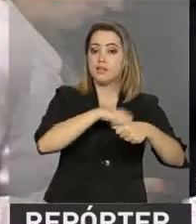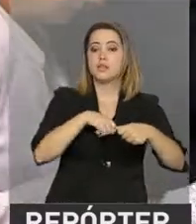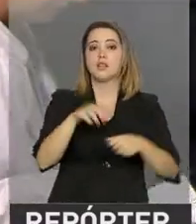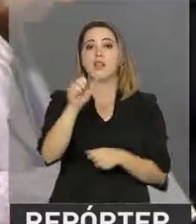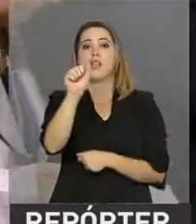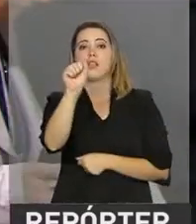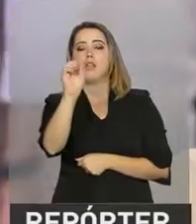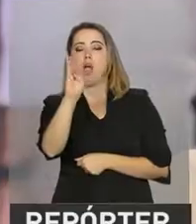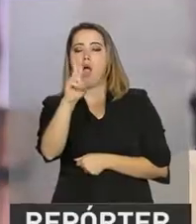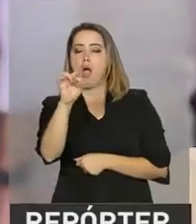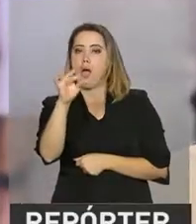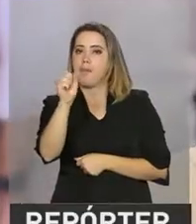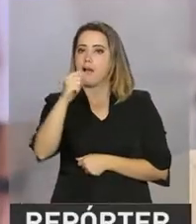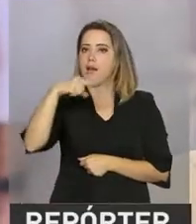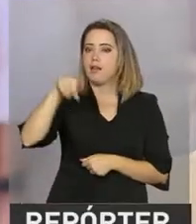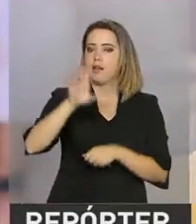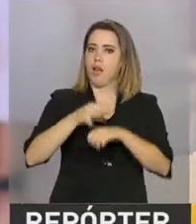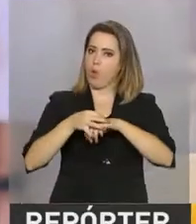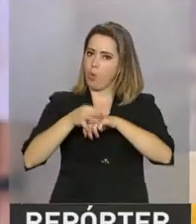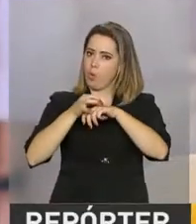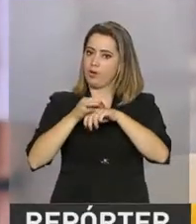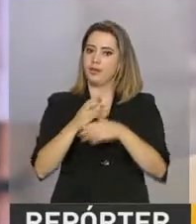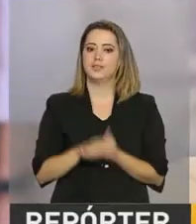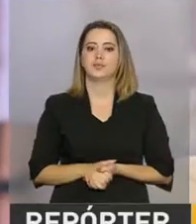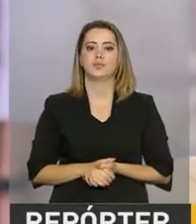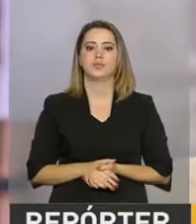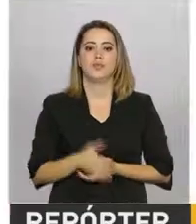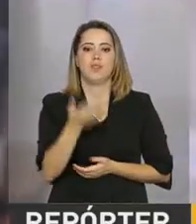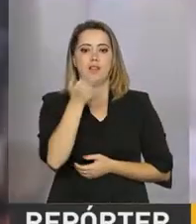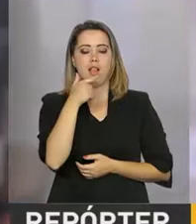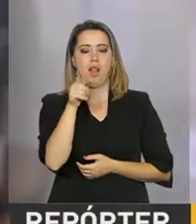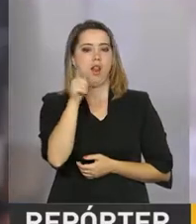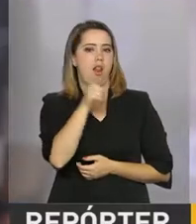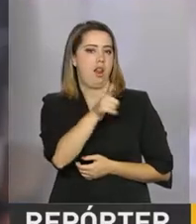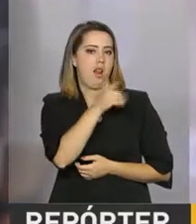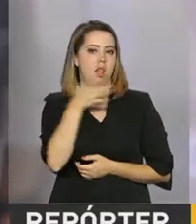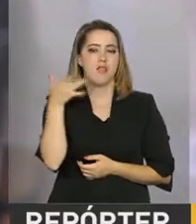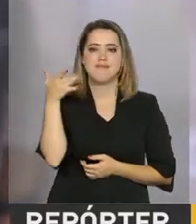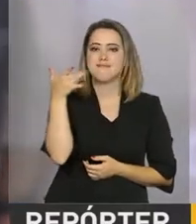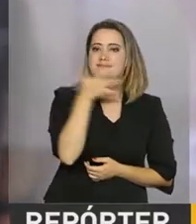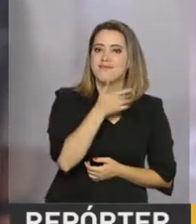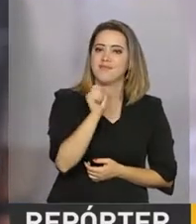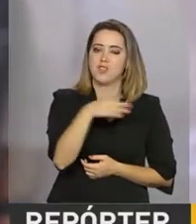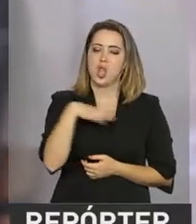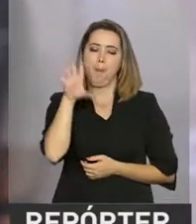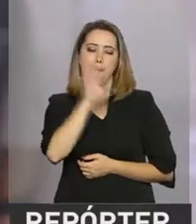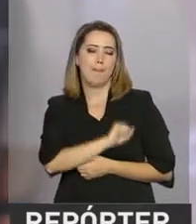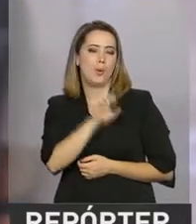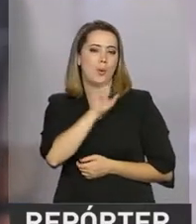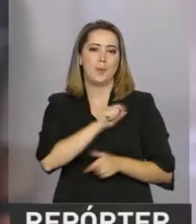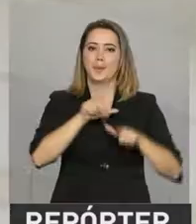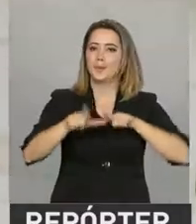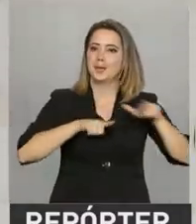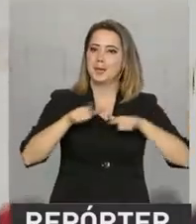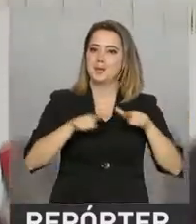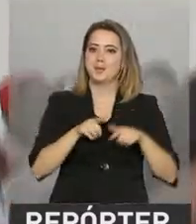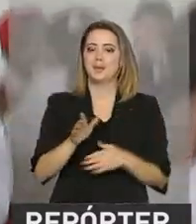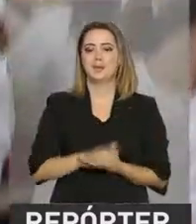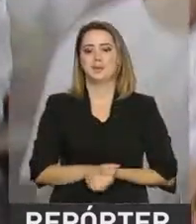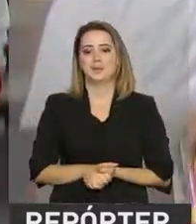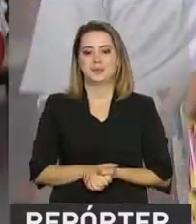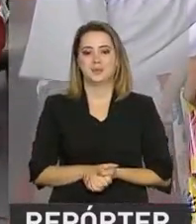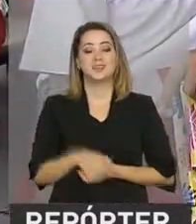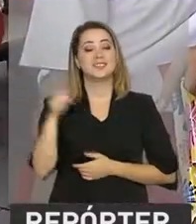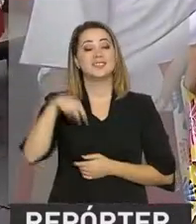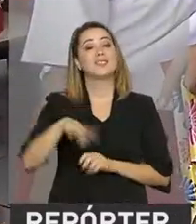carne moída é o alimento saudável para a criança a gente trabalha com amor muito amor para crianças para este